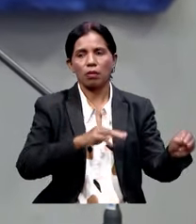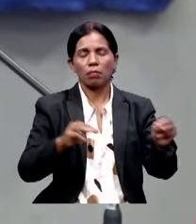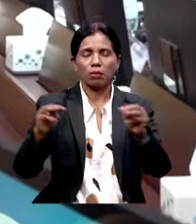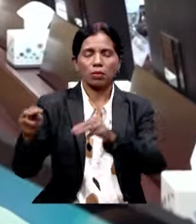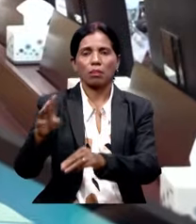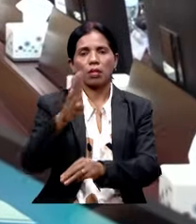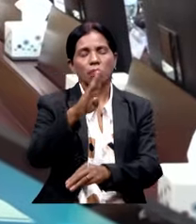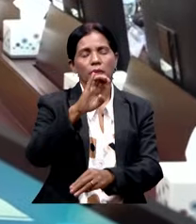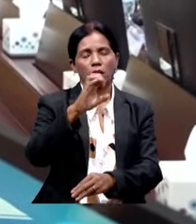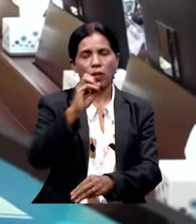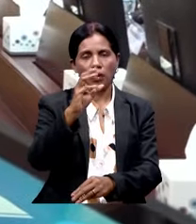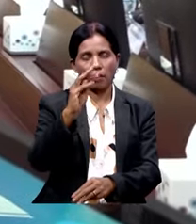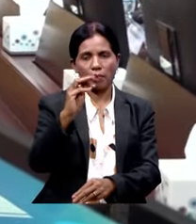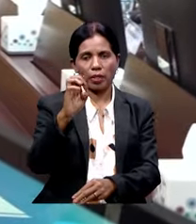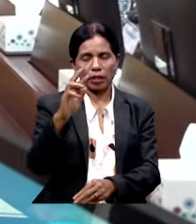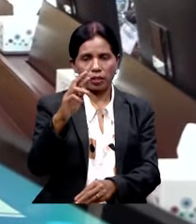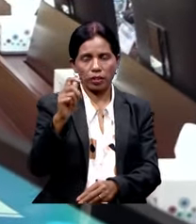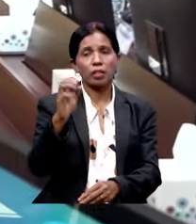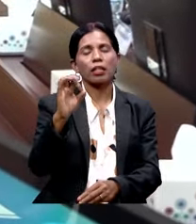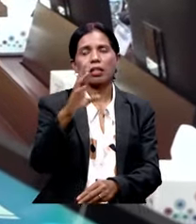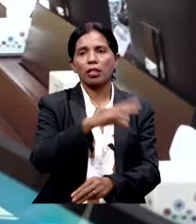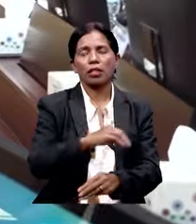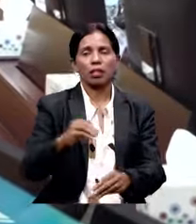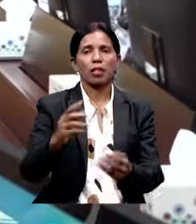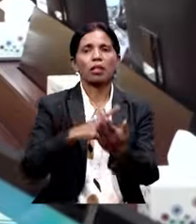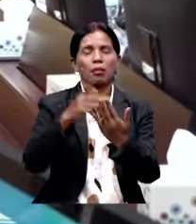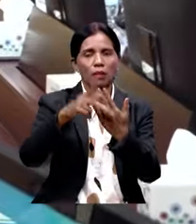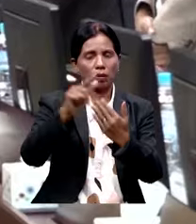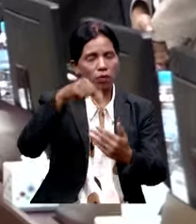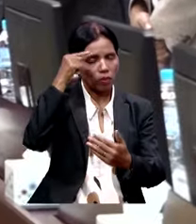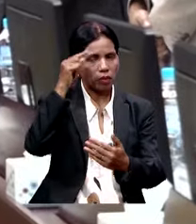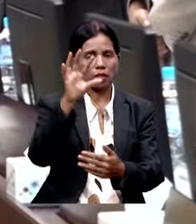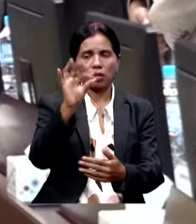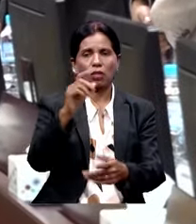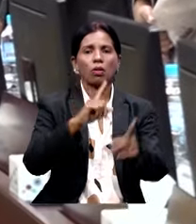biometric. Política refere mos define ona e a programa governo da CIA ne bem